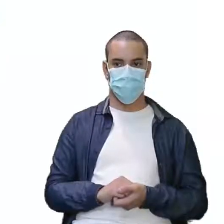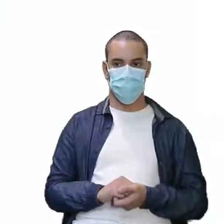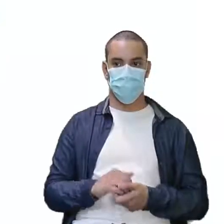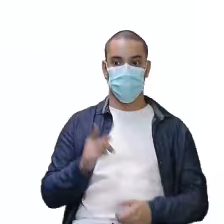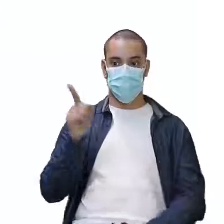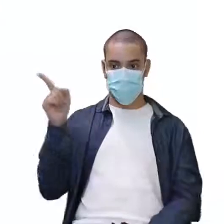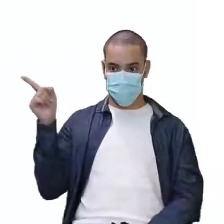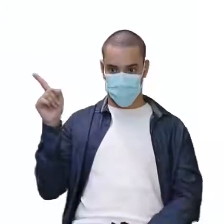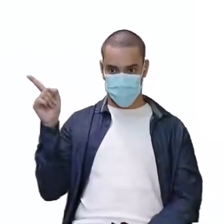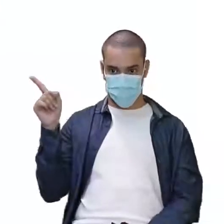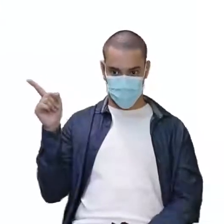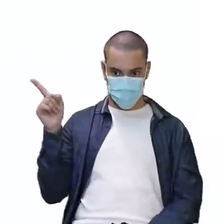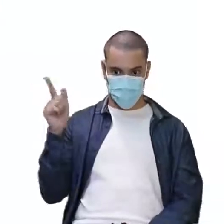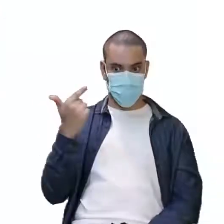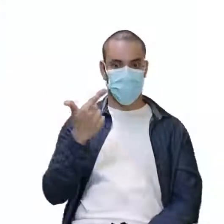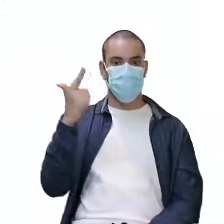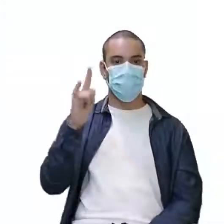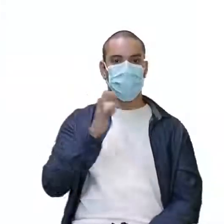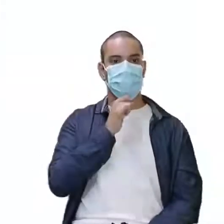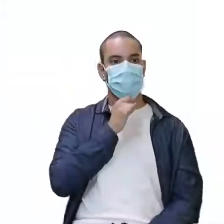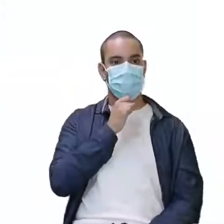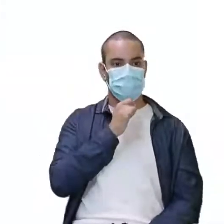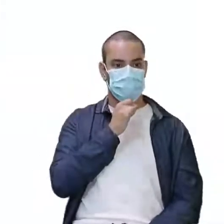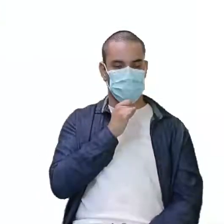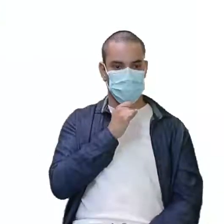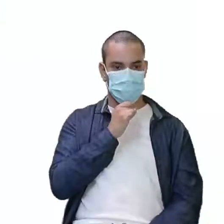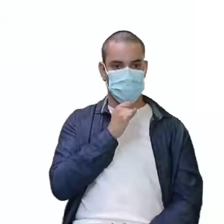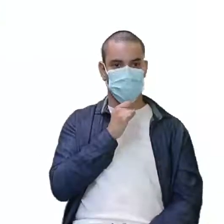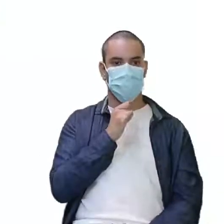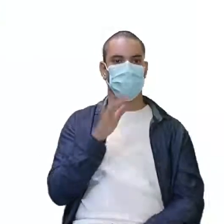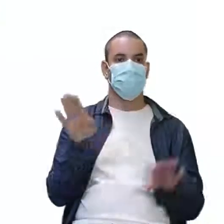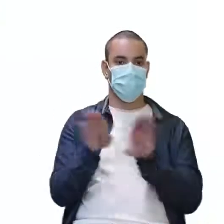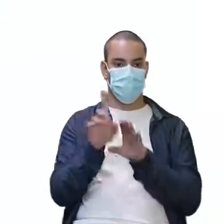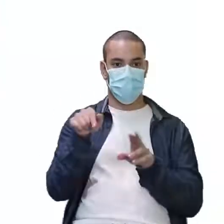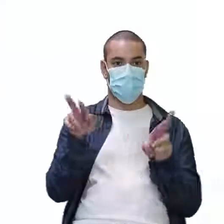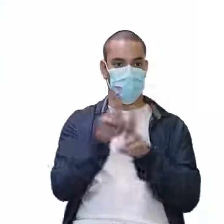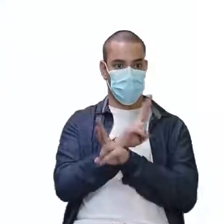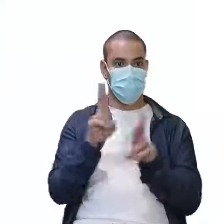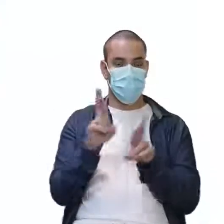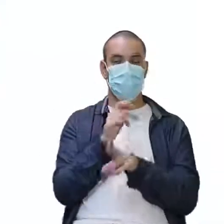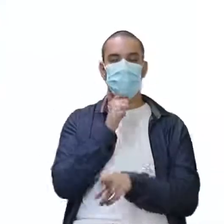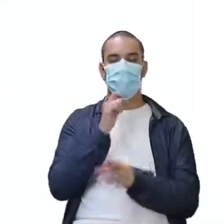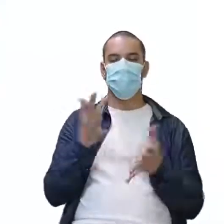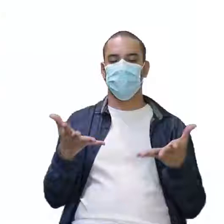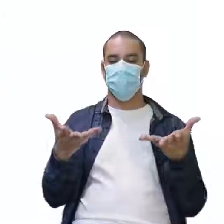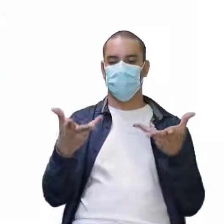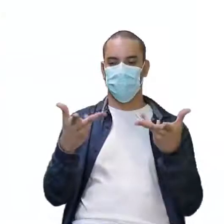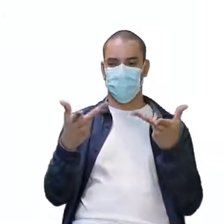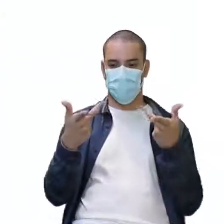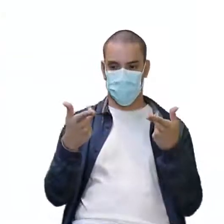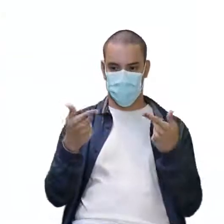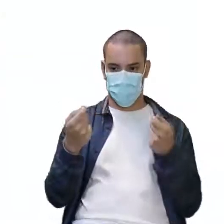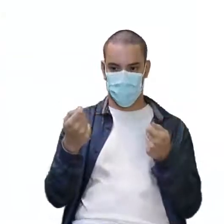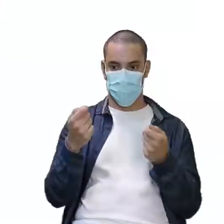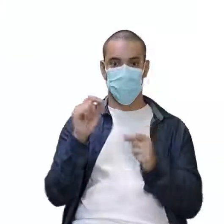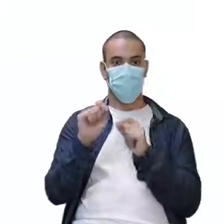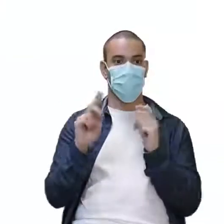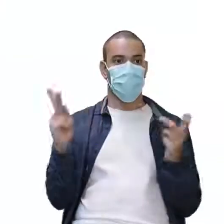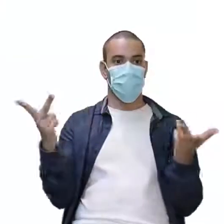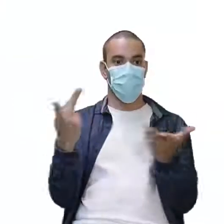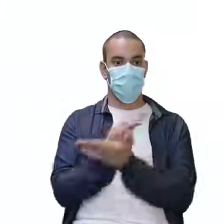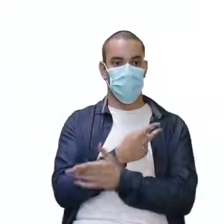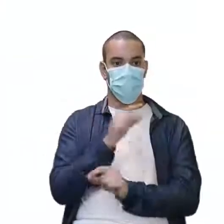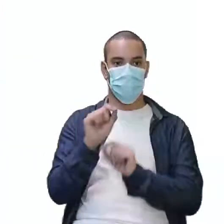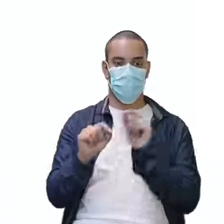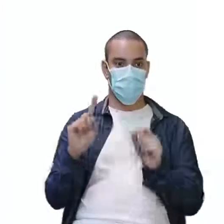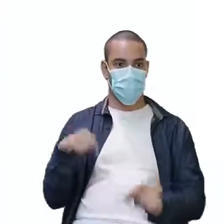Olha lá. Outro exemplo de colônia, né, que é uma relação harmônica, é o que